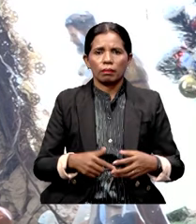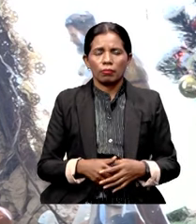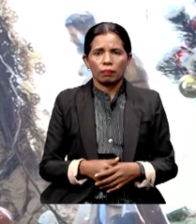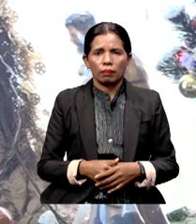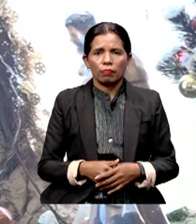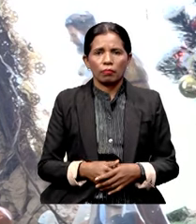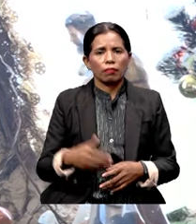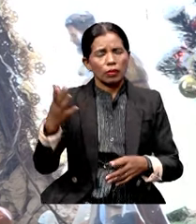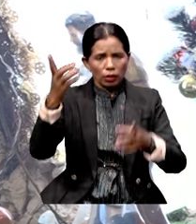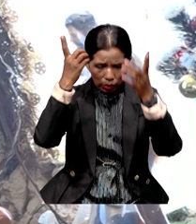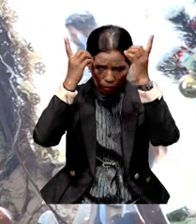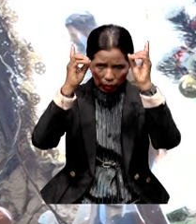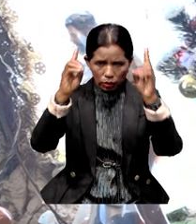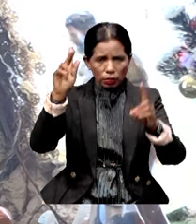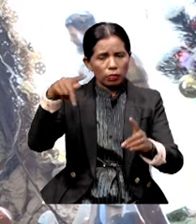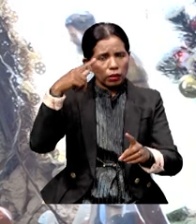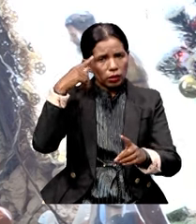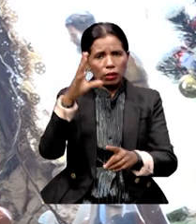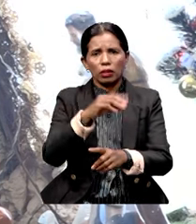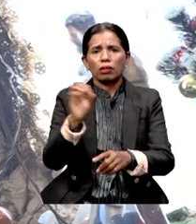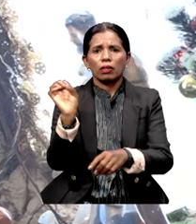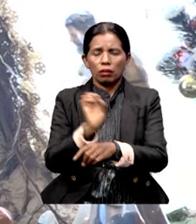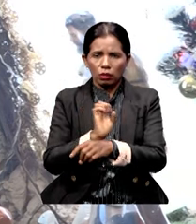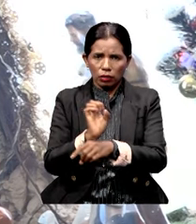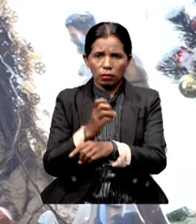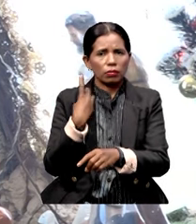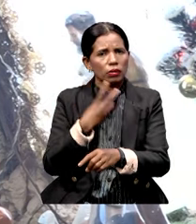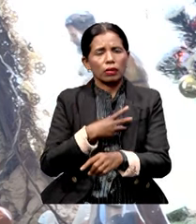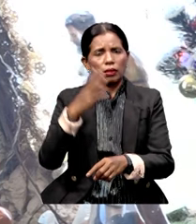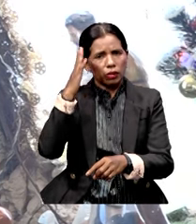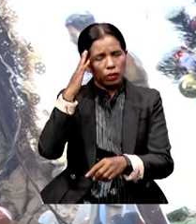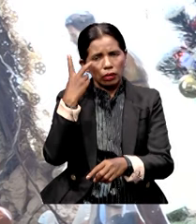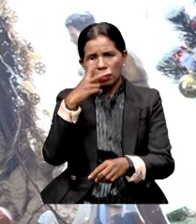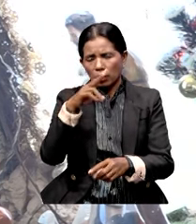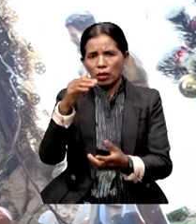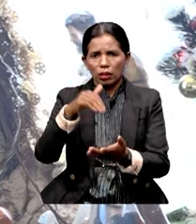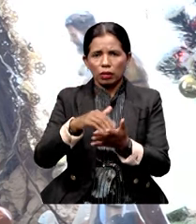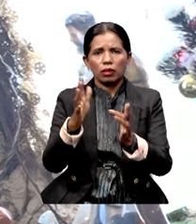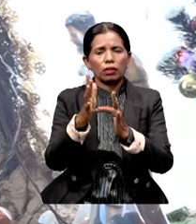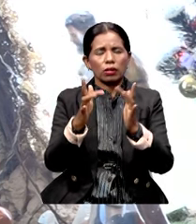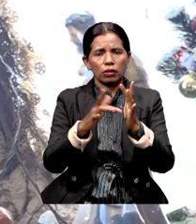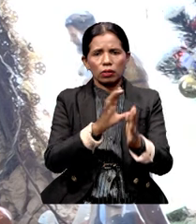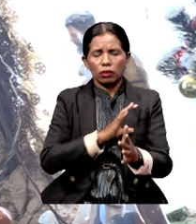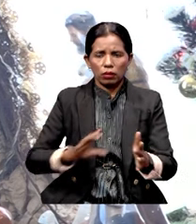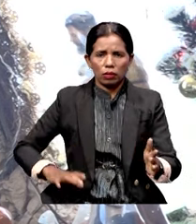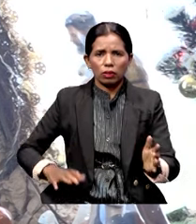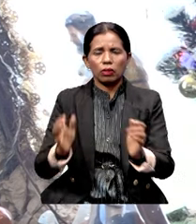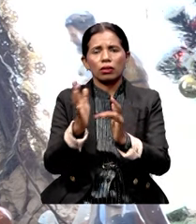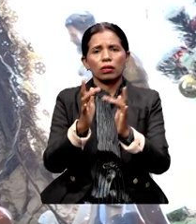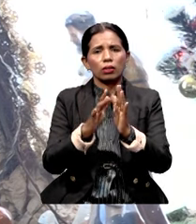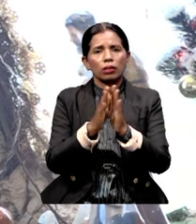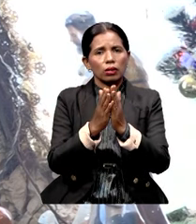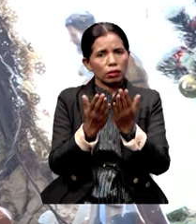E a decisão política no economia nian. E ta hatene halo referência ba Jesus Cristo, no nia evangelho.